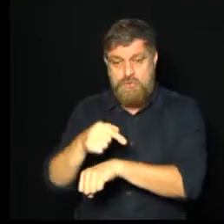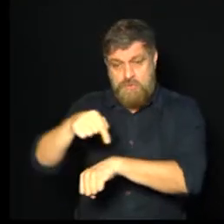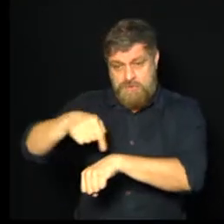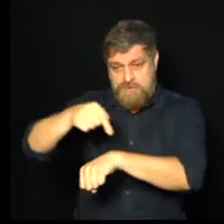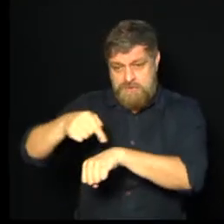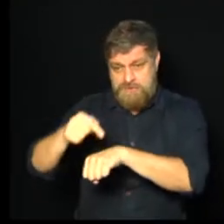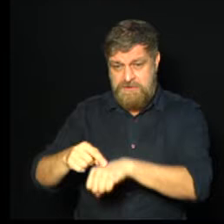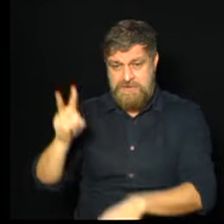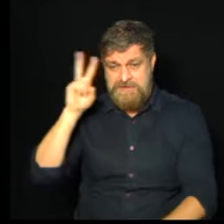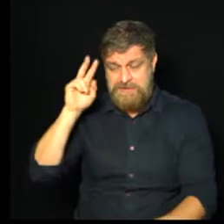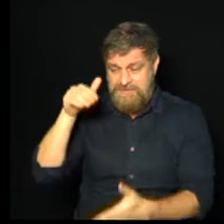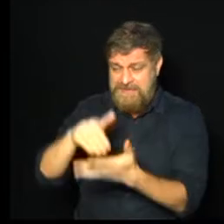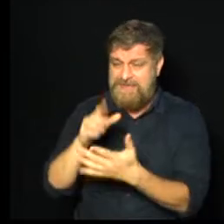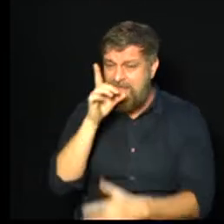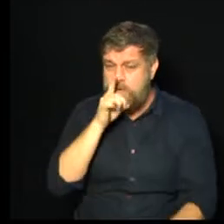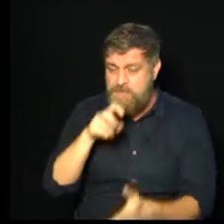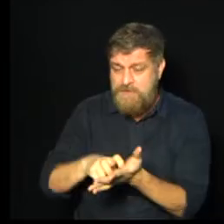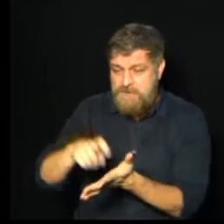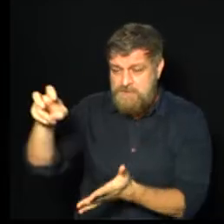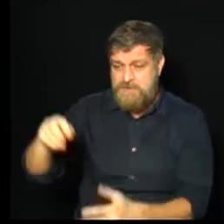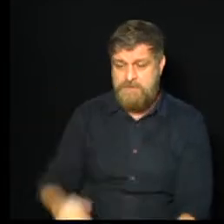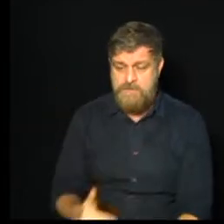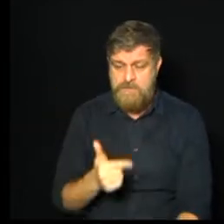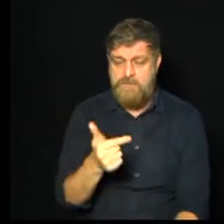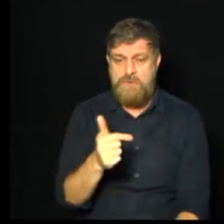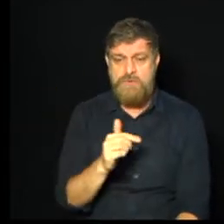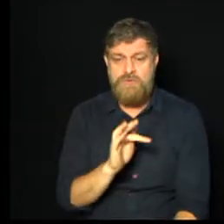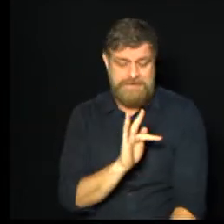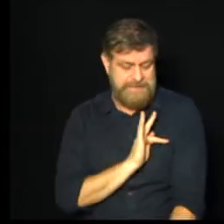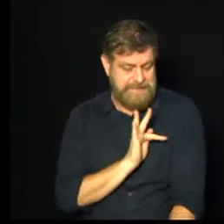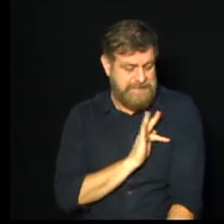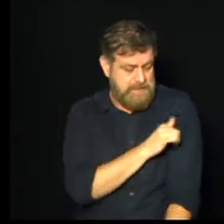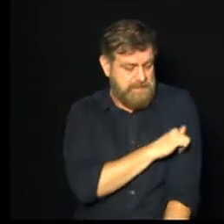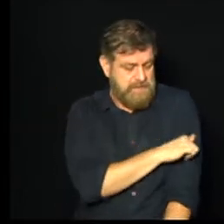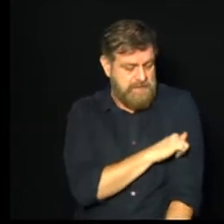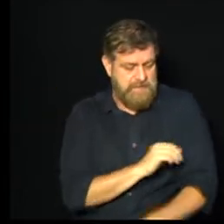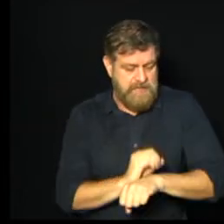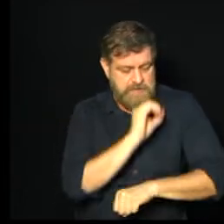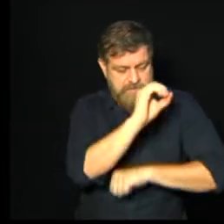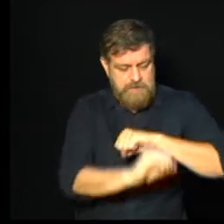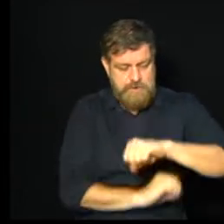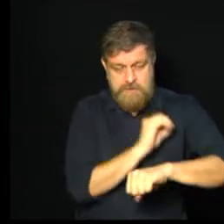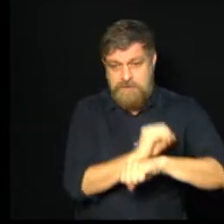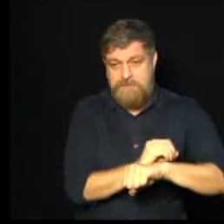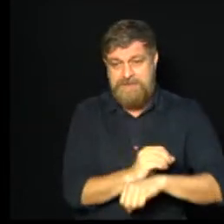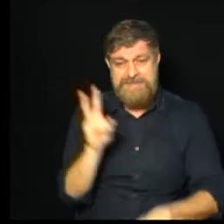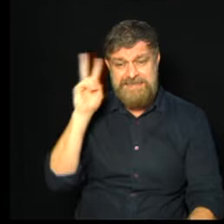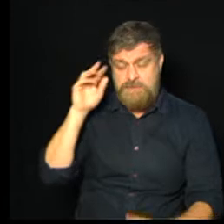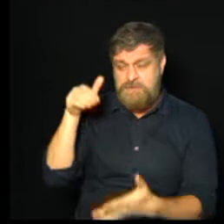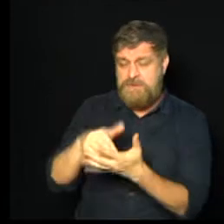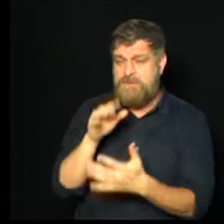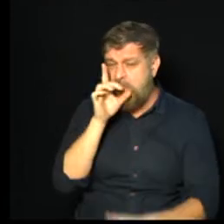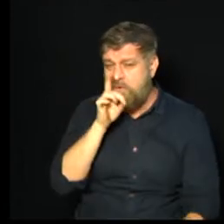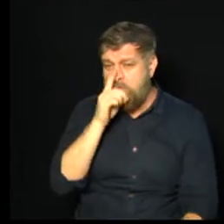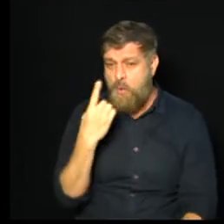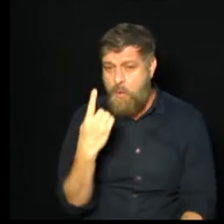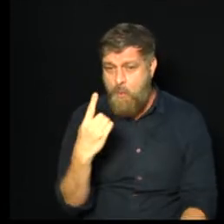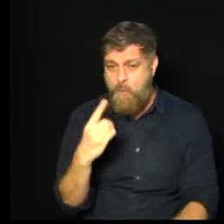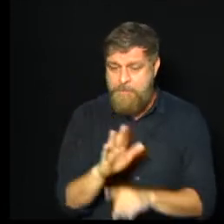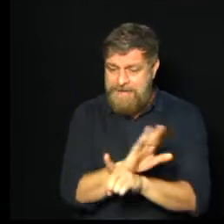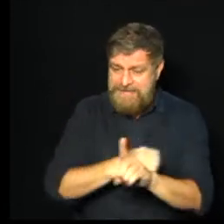diurno. 12 técnicos de enfermagem, 24 horas, de segunda a domingo, e 1 assistente